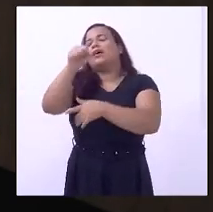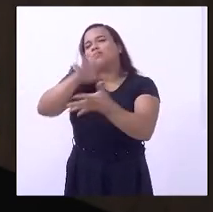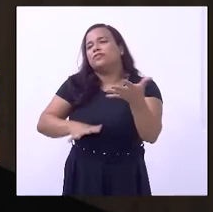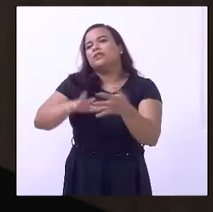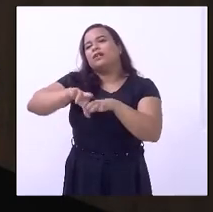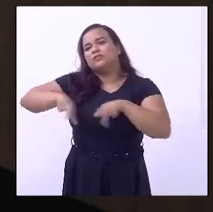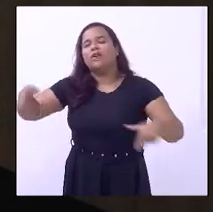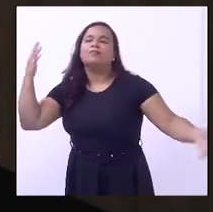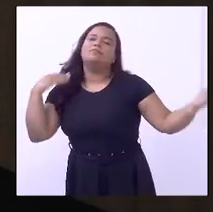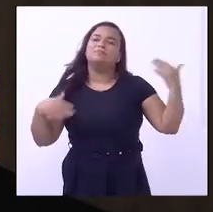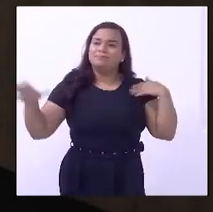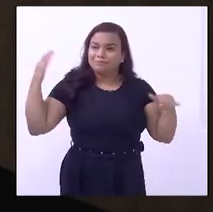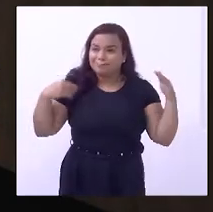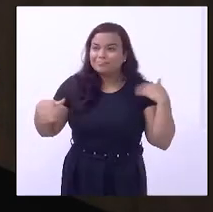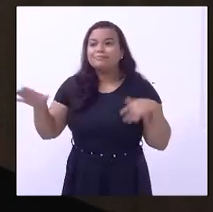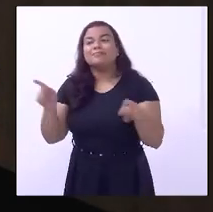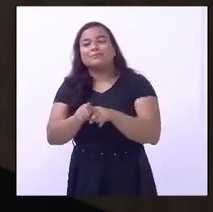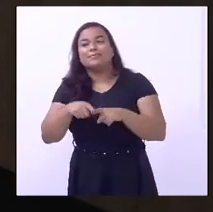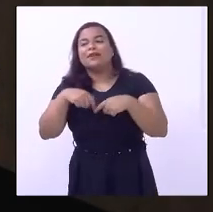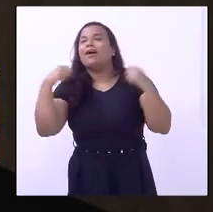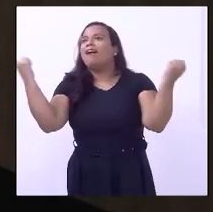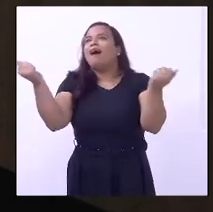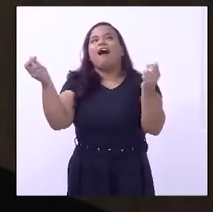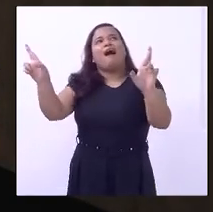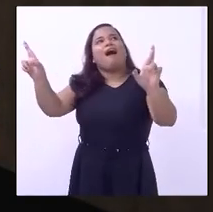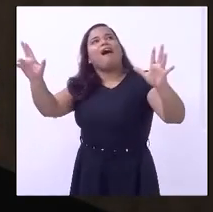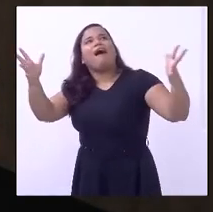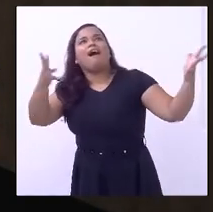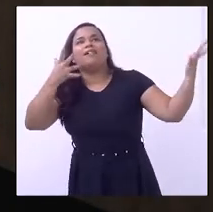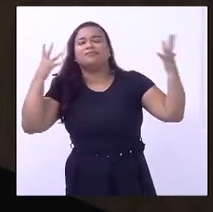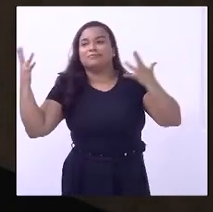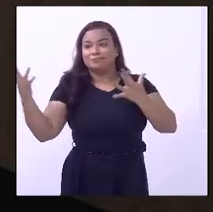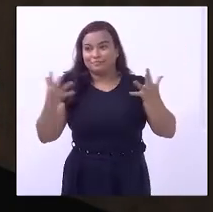de lazer e ao ar livre.